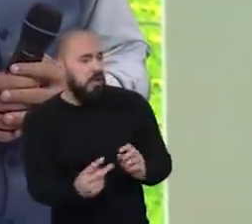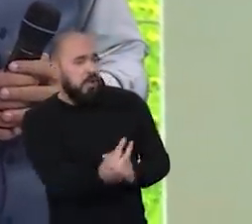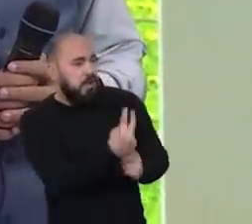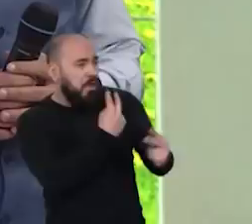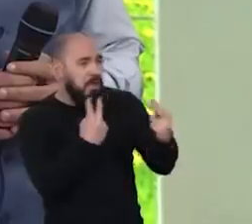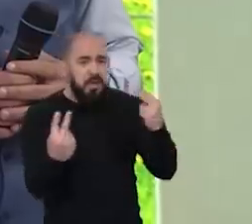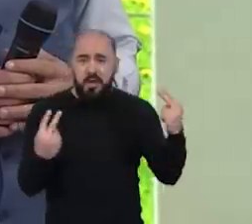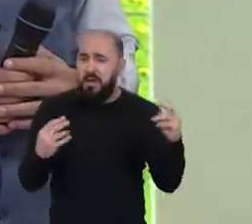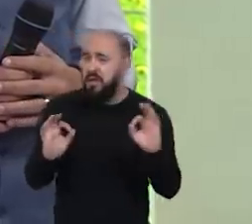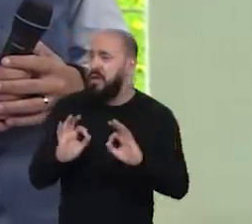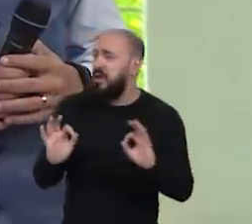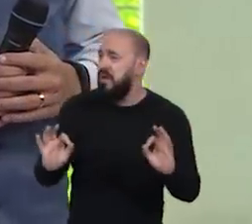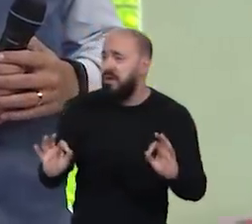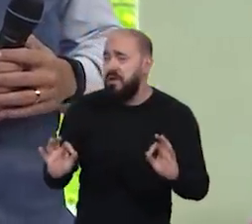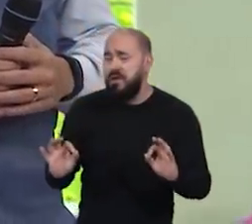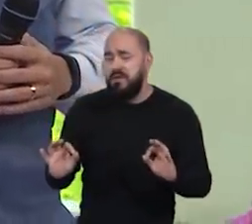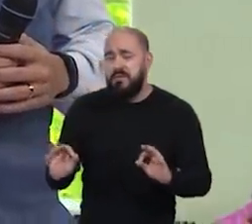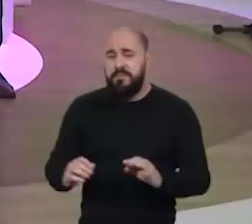viu.